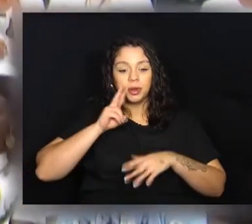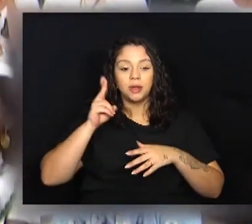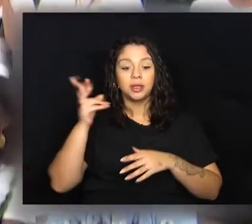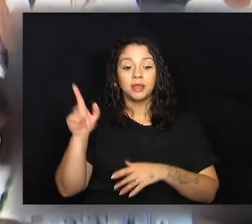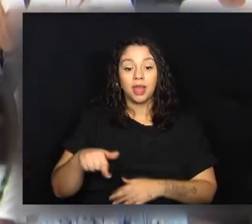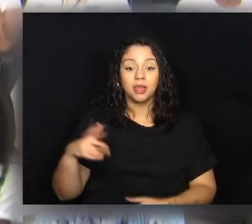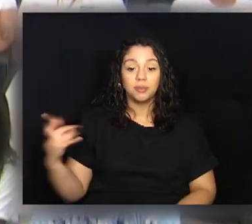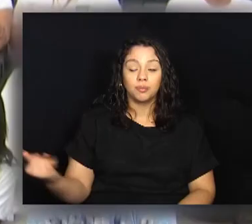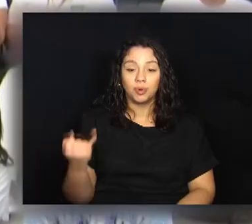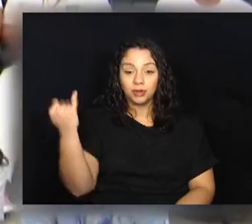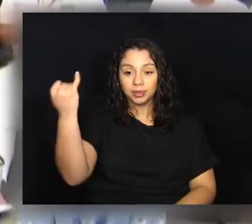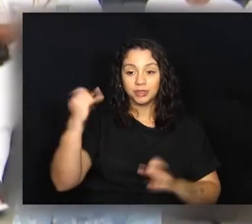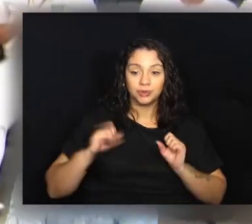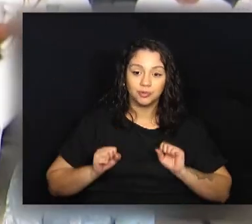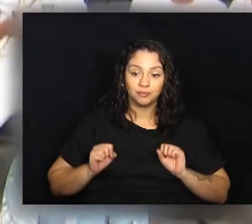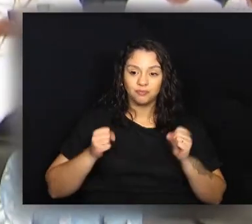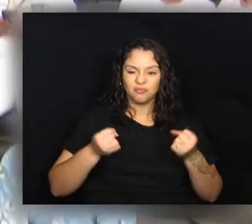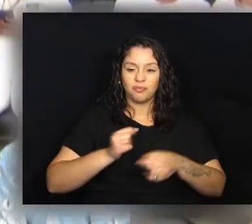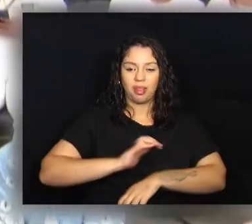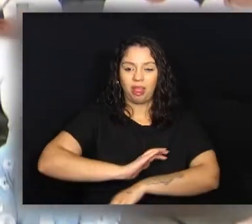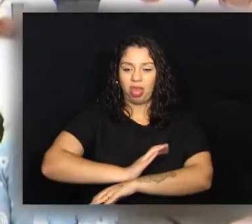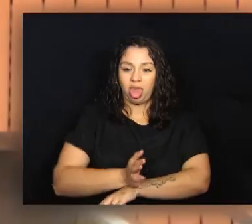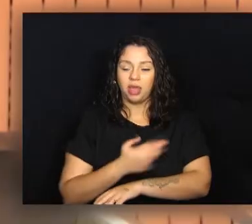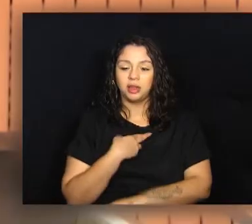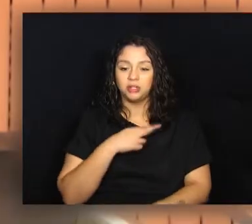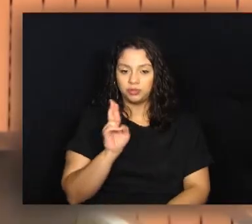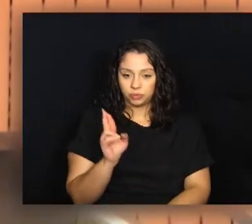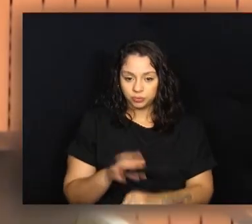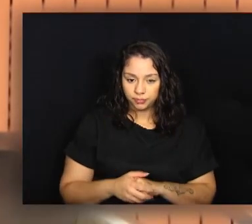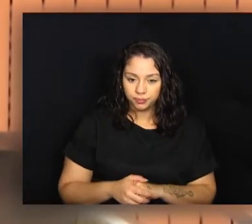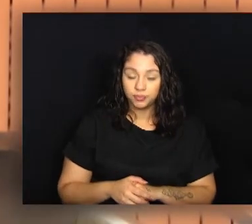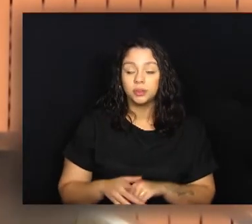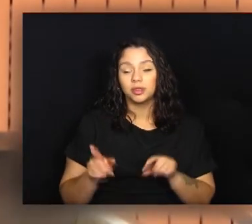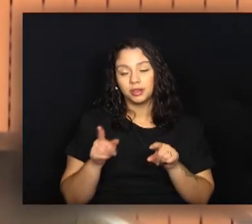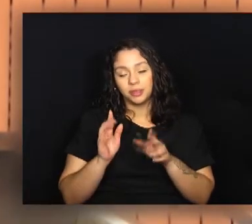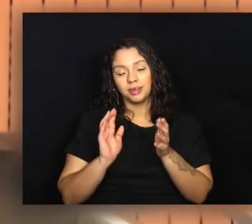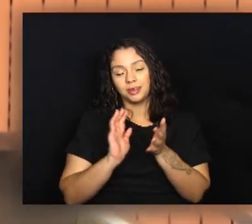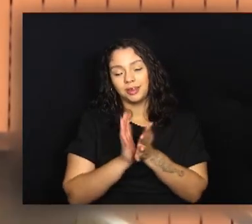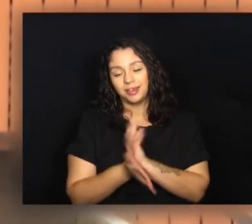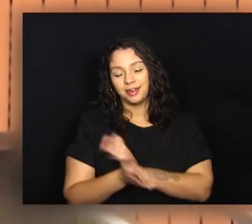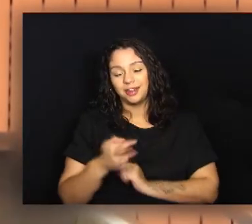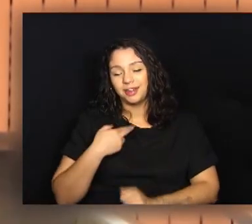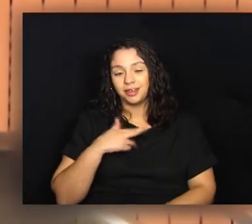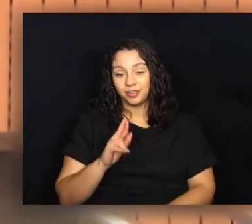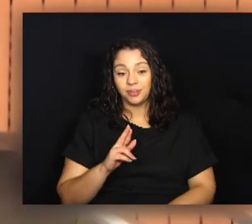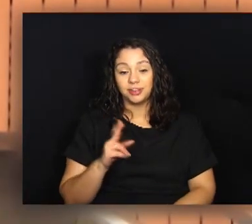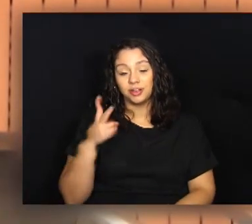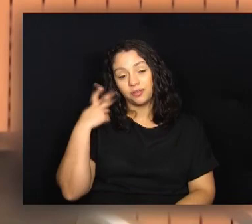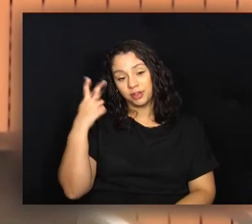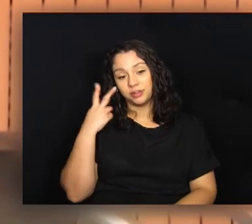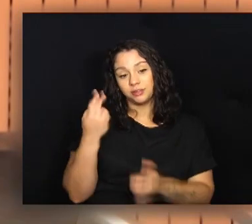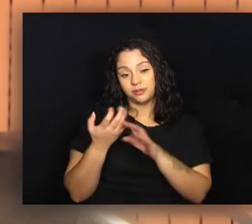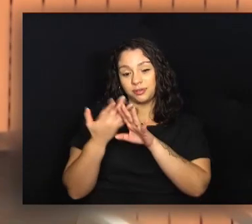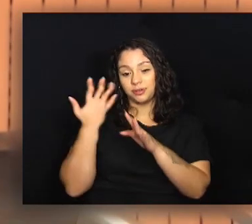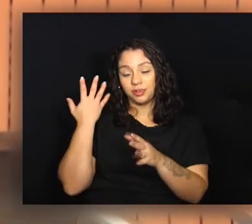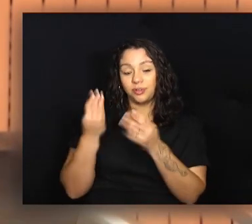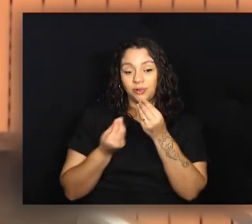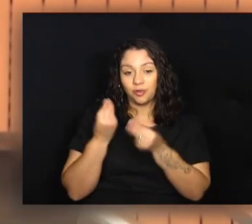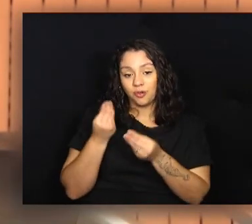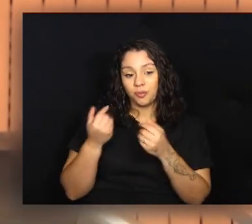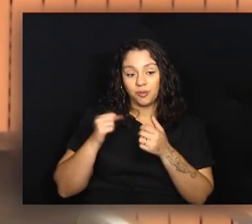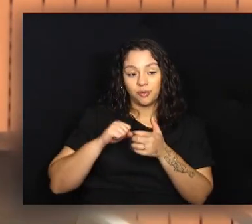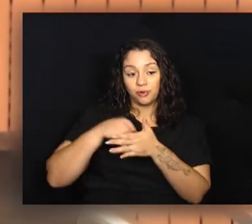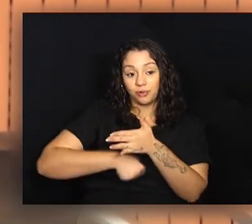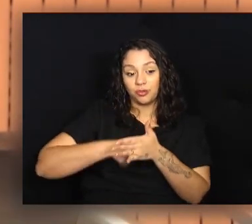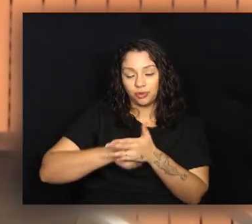do enfrentamento ao racismo religioso. A parlamentar fez uma retrospectiva dessa luta. E neste